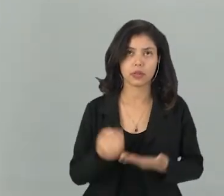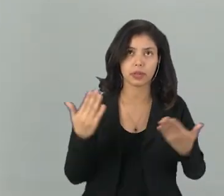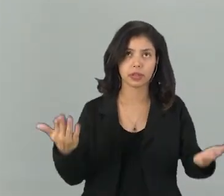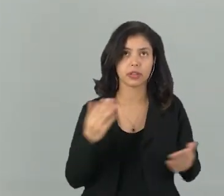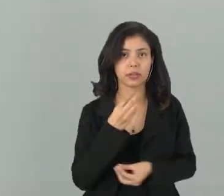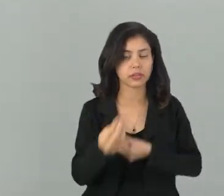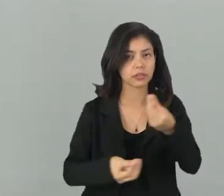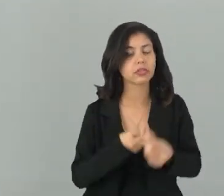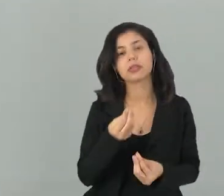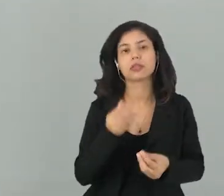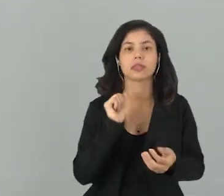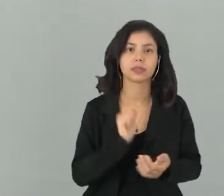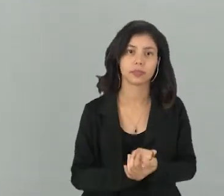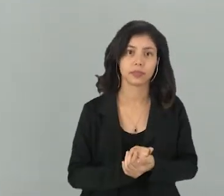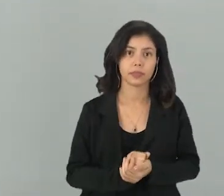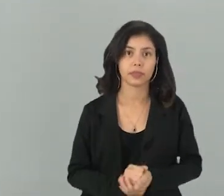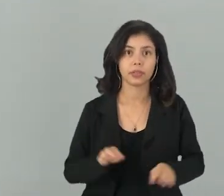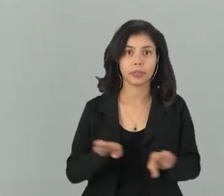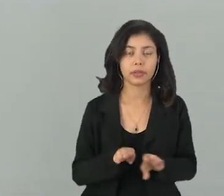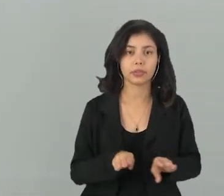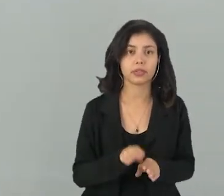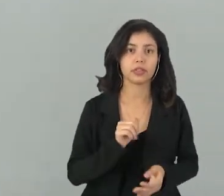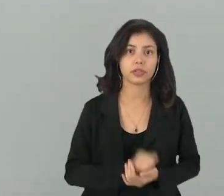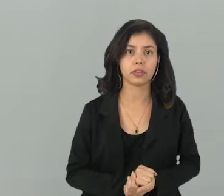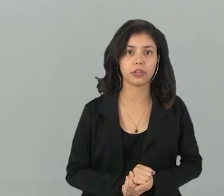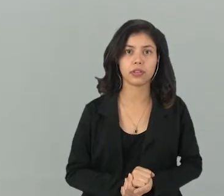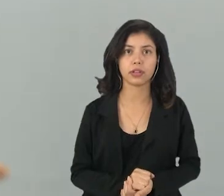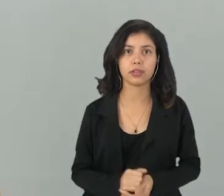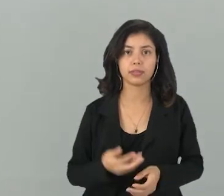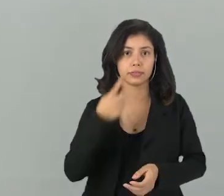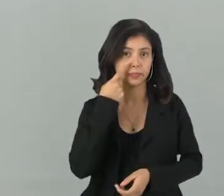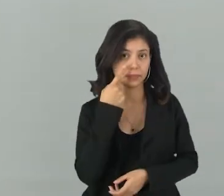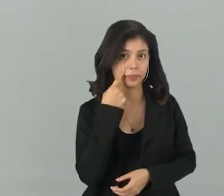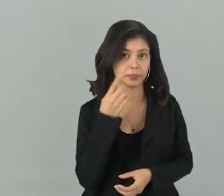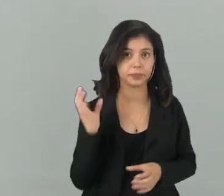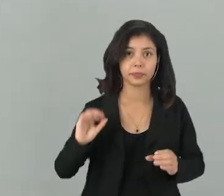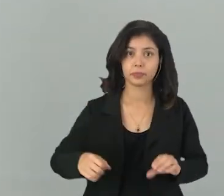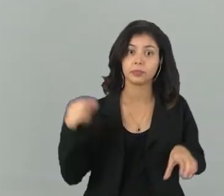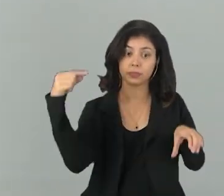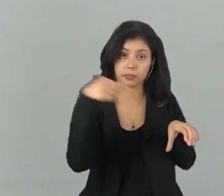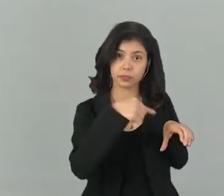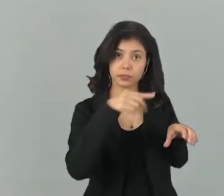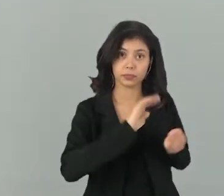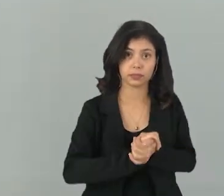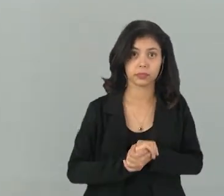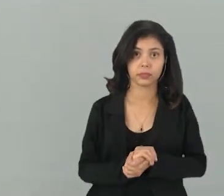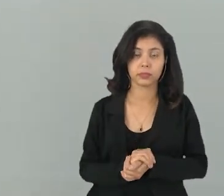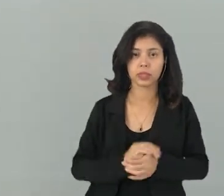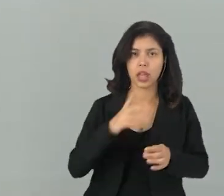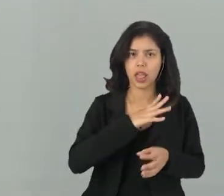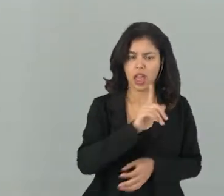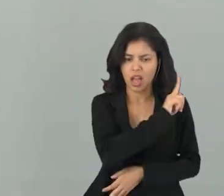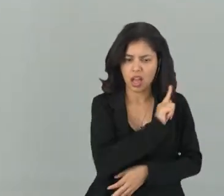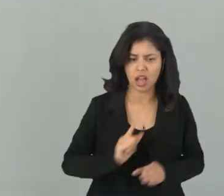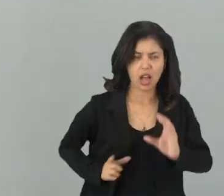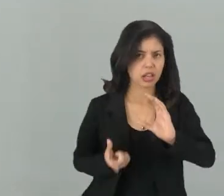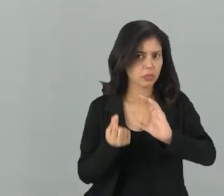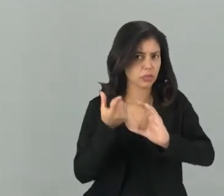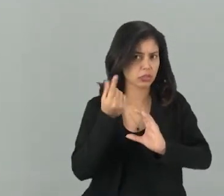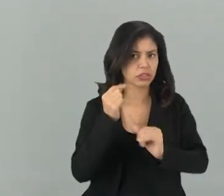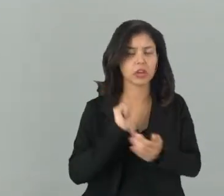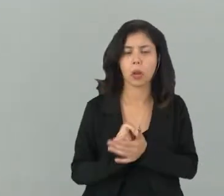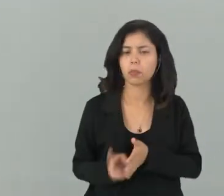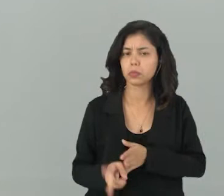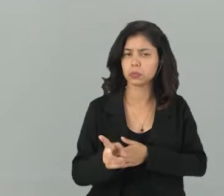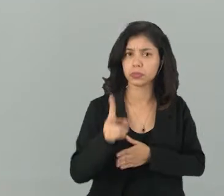como a questão administrativa de centralização, né, por conta aí das capitanias hereditárias. E